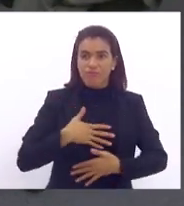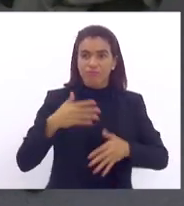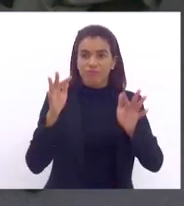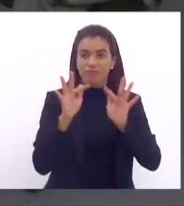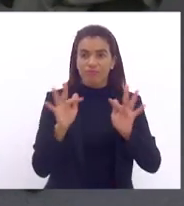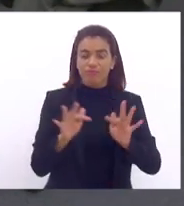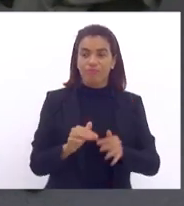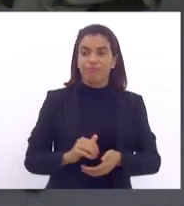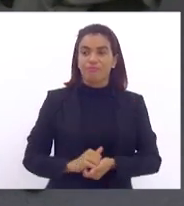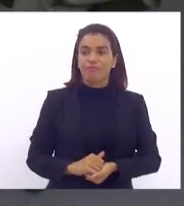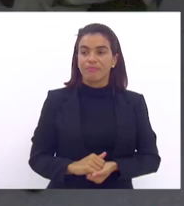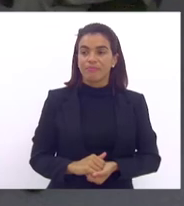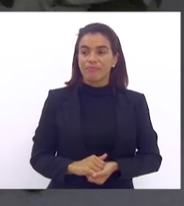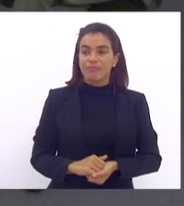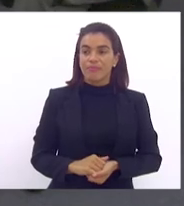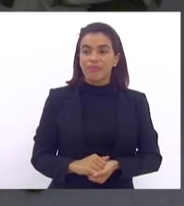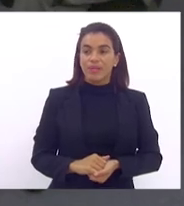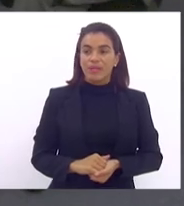Muito